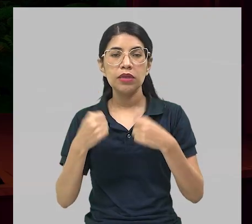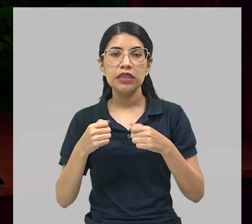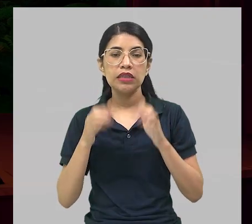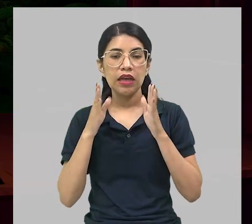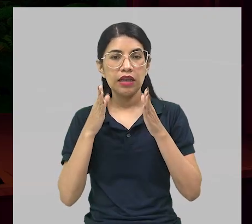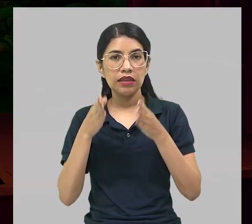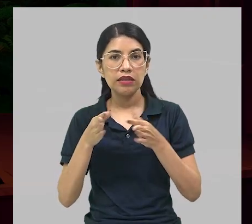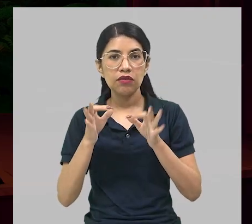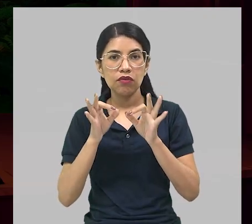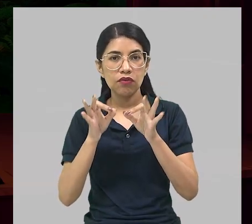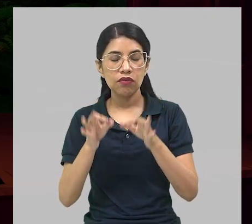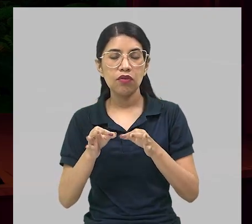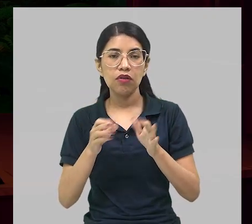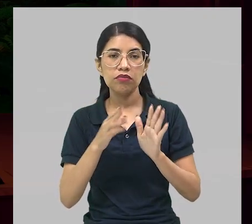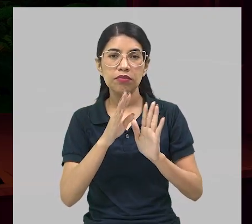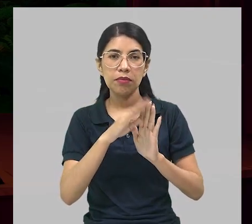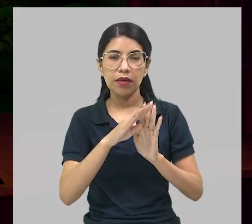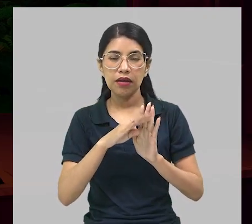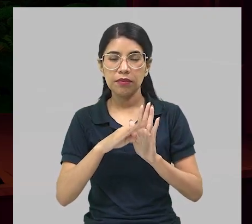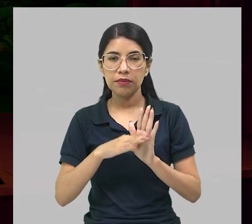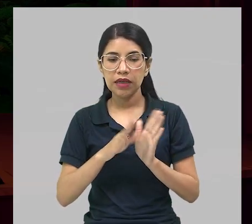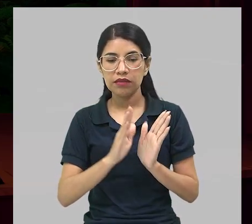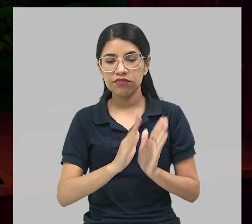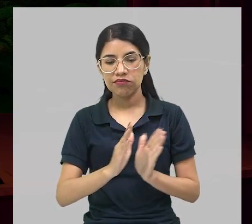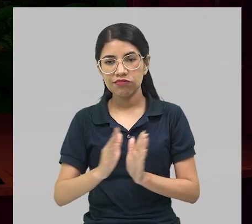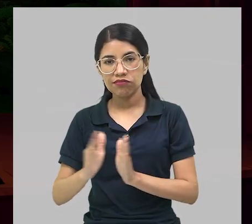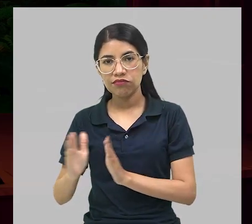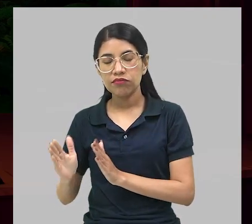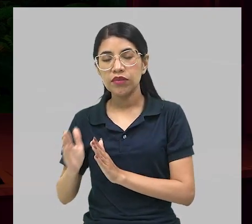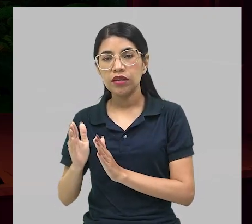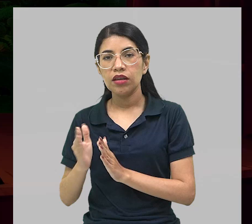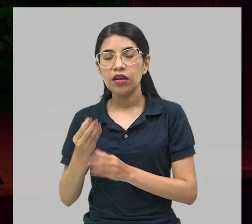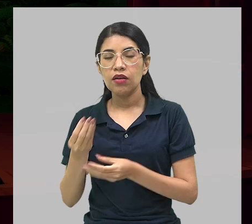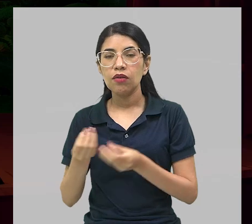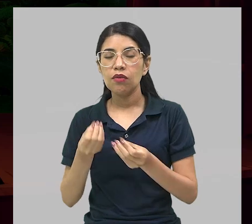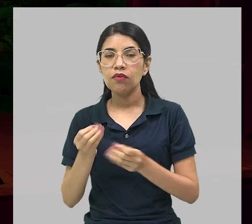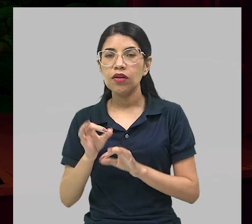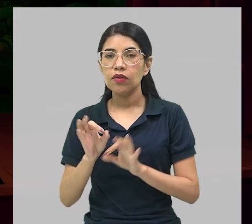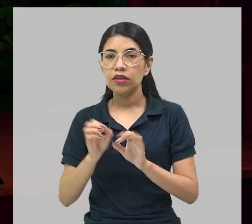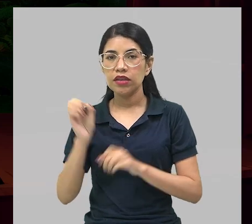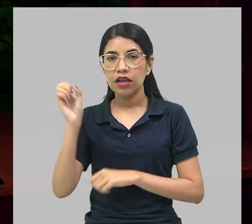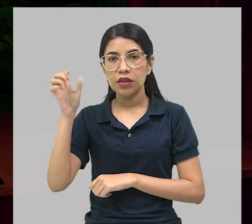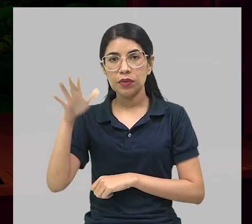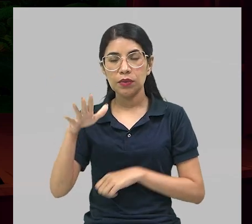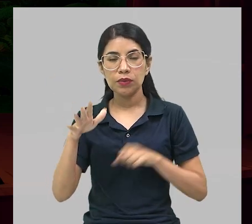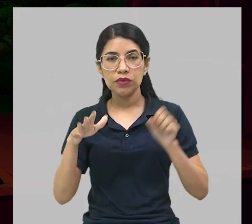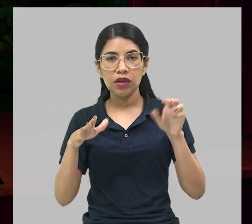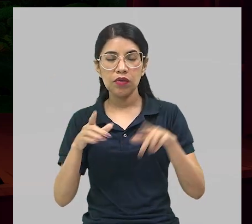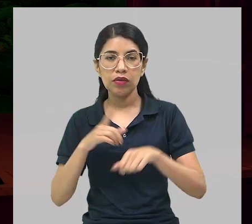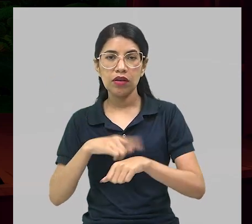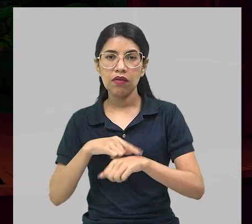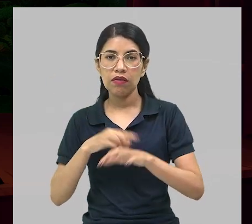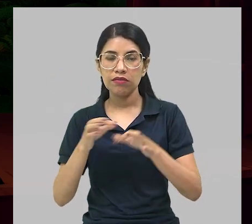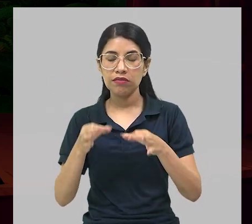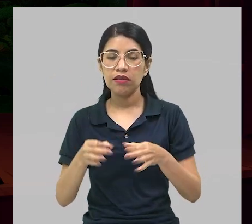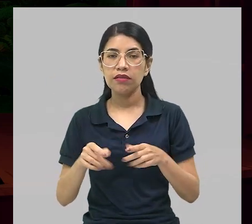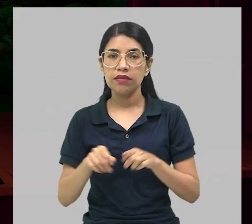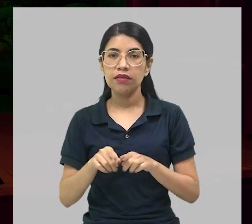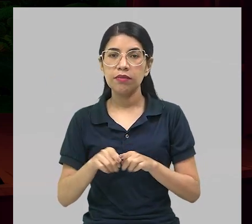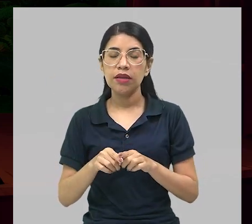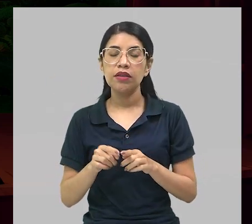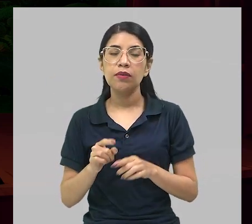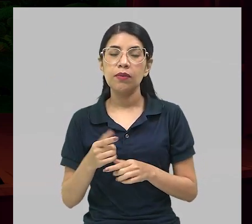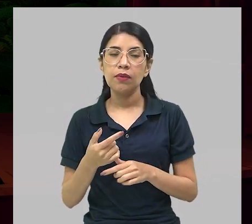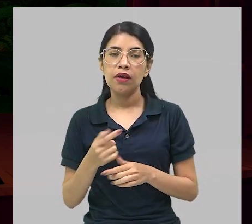a passo o que está acontecendo, para ele direcionando a iluminação da forma correta, ok? Então, é um